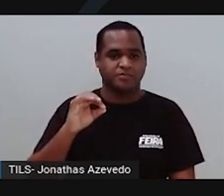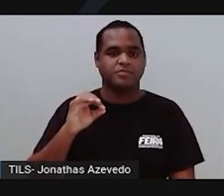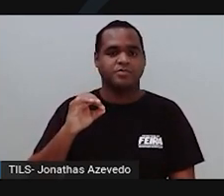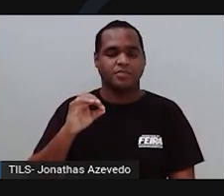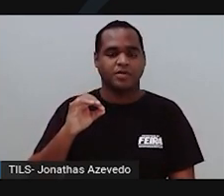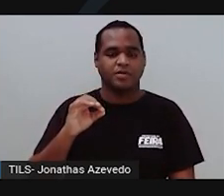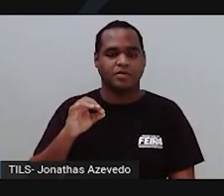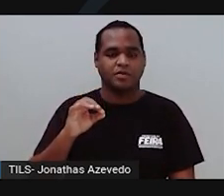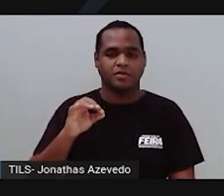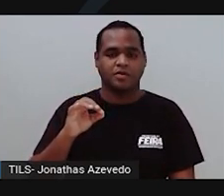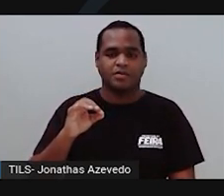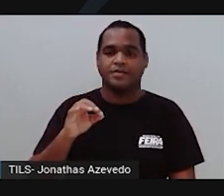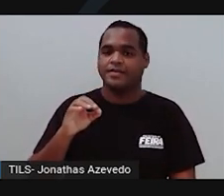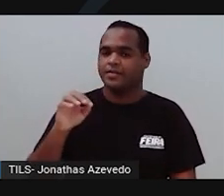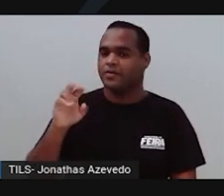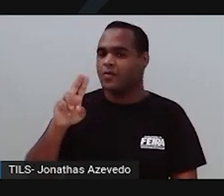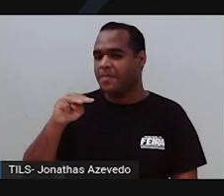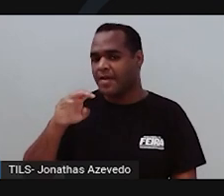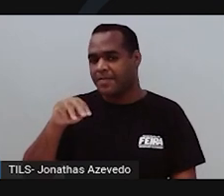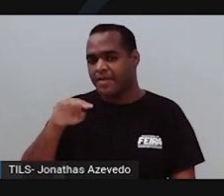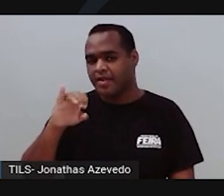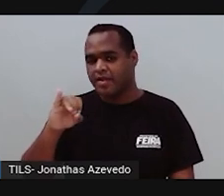O sabor umami no meio.